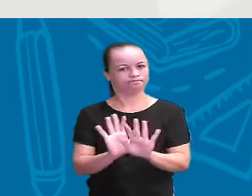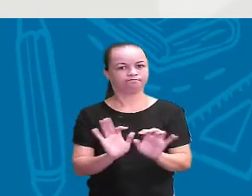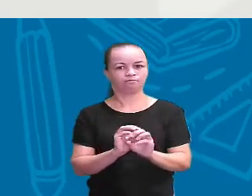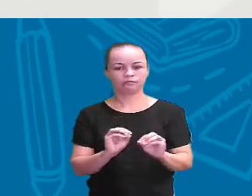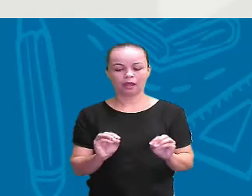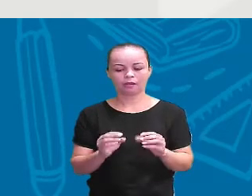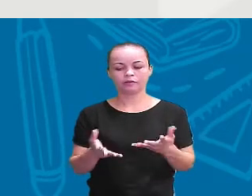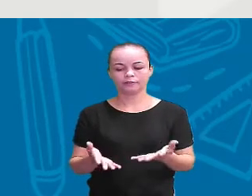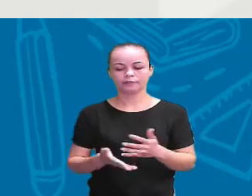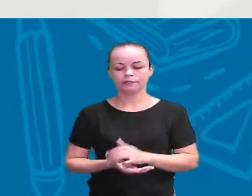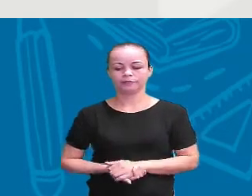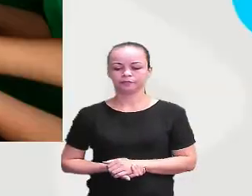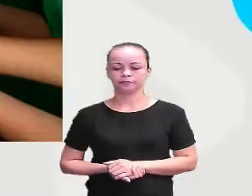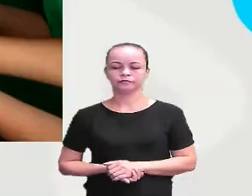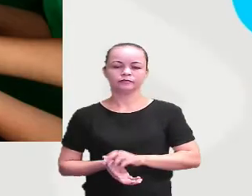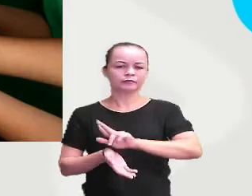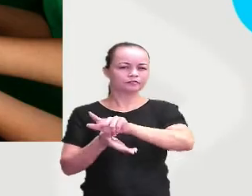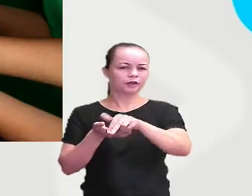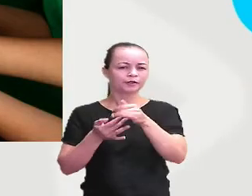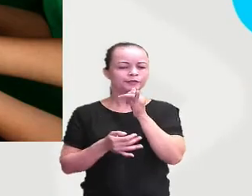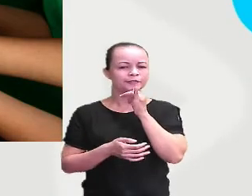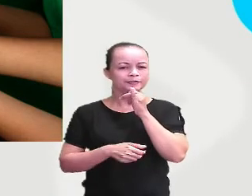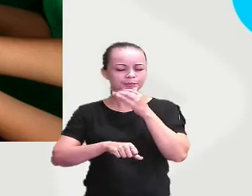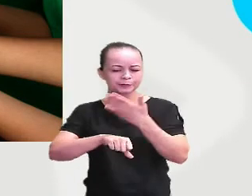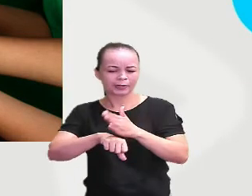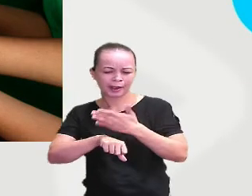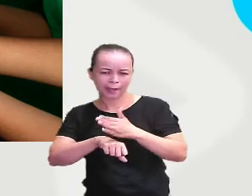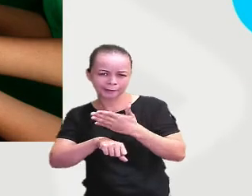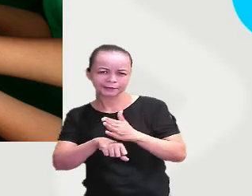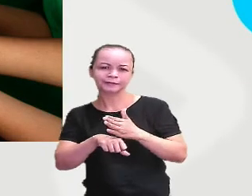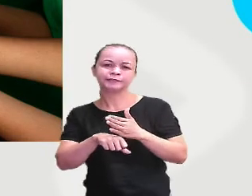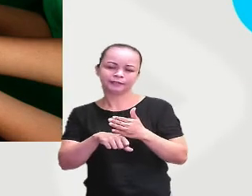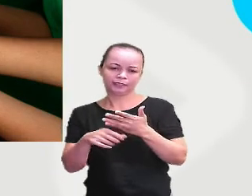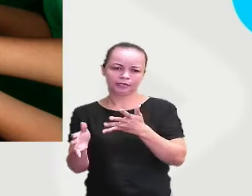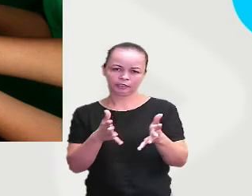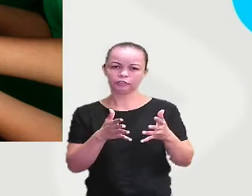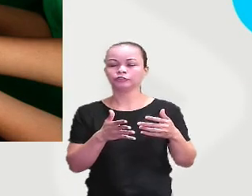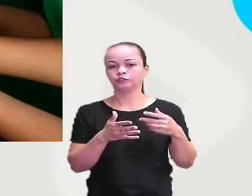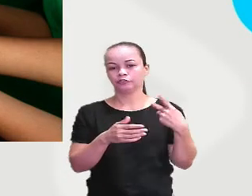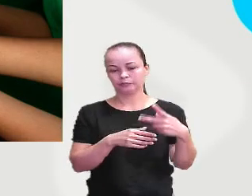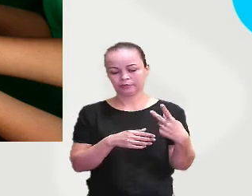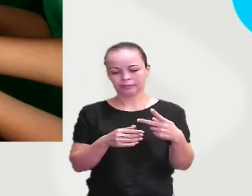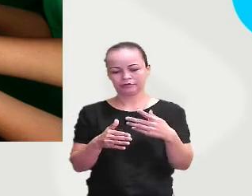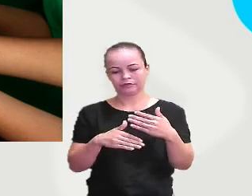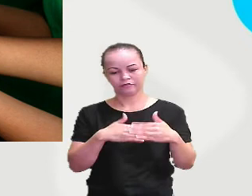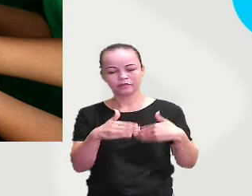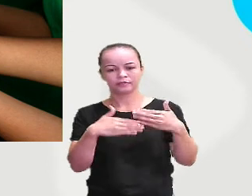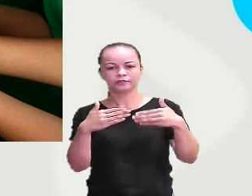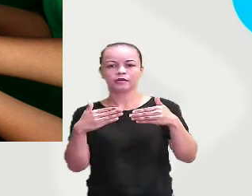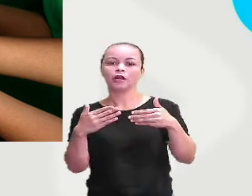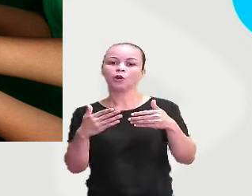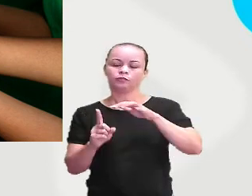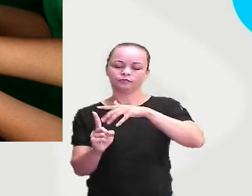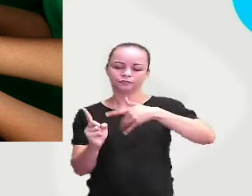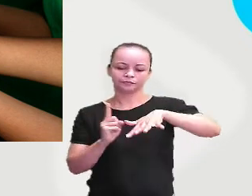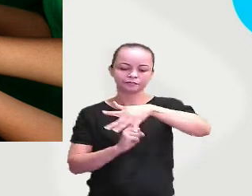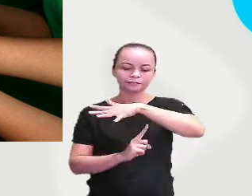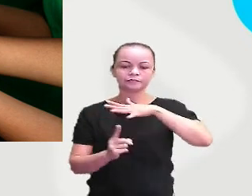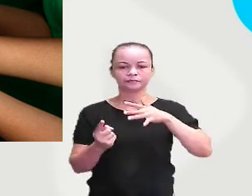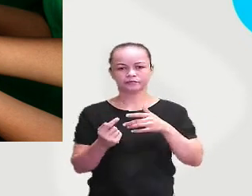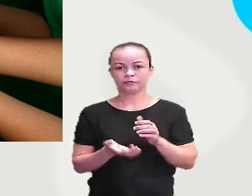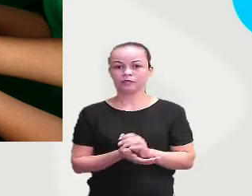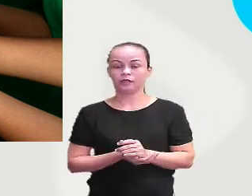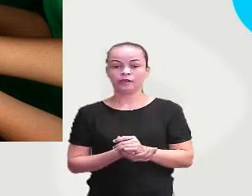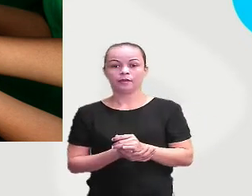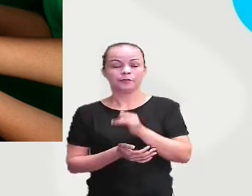Há vários exemplos de práticas bem-sucedidas de preservação ambiental. Na China, por exemplo,